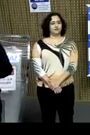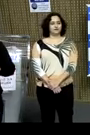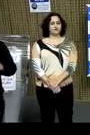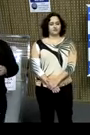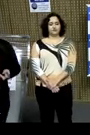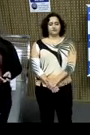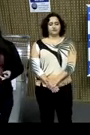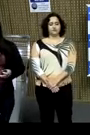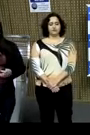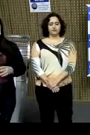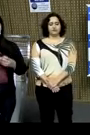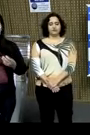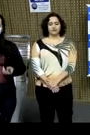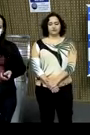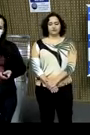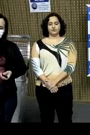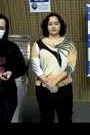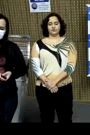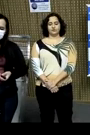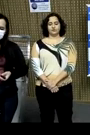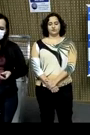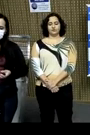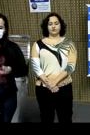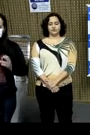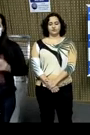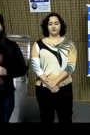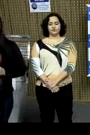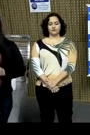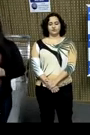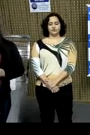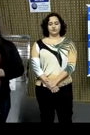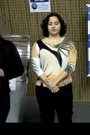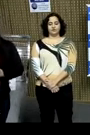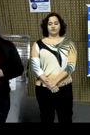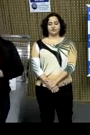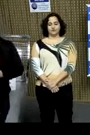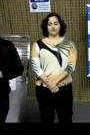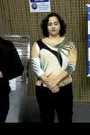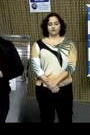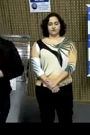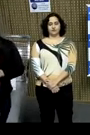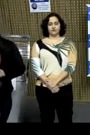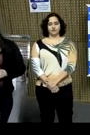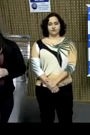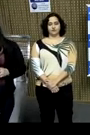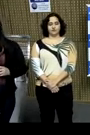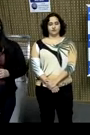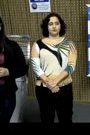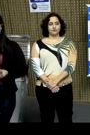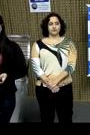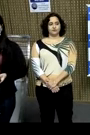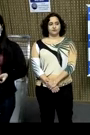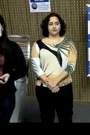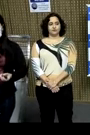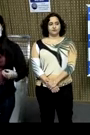3 anos, que seria de 0 a 2 anos, 11 meses e 29 dias, para uma população de 360, nós tivemos em